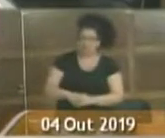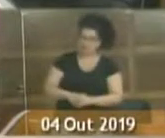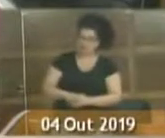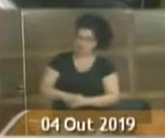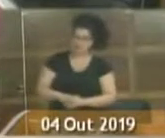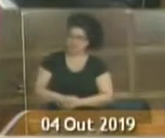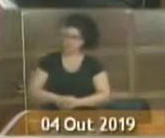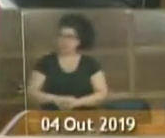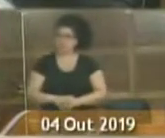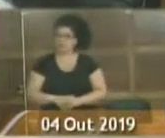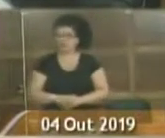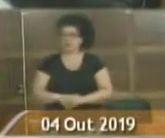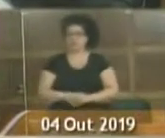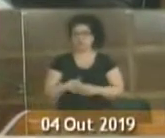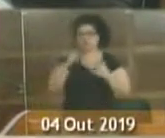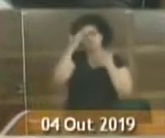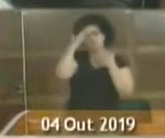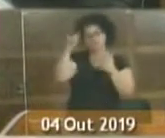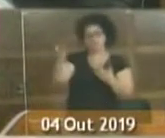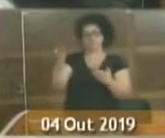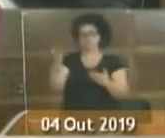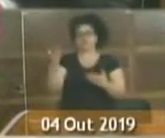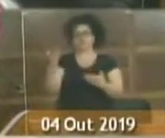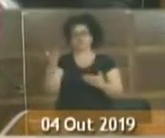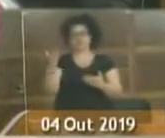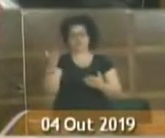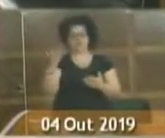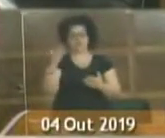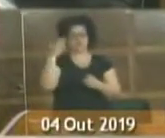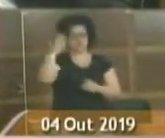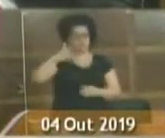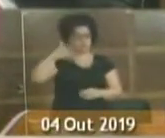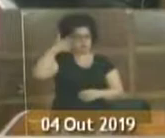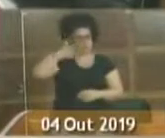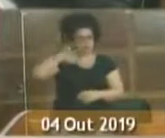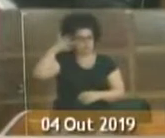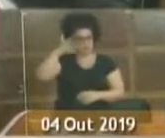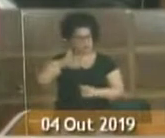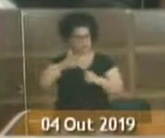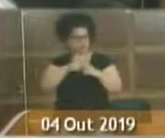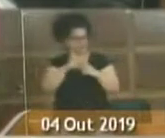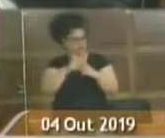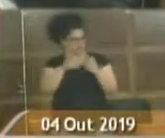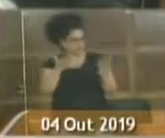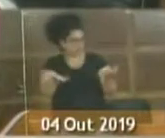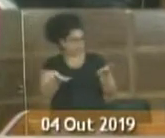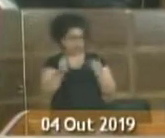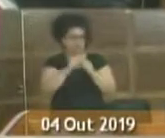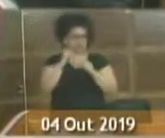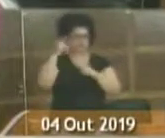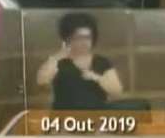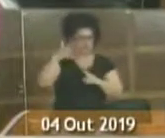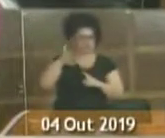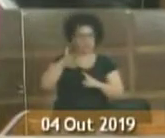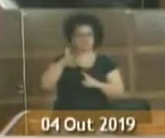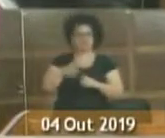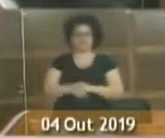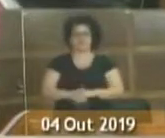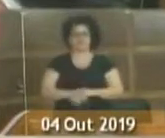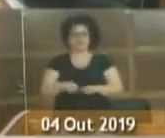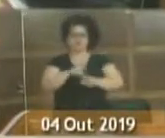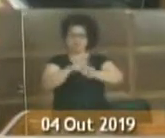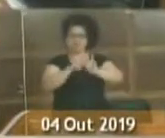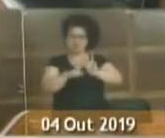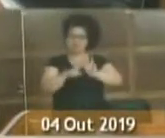olha, agradecer aqui as palestrantes e veterinárias, né? A Karen, a Alessandra,